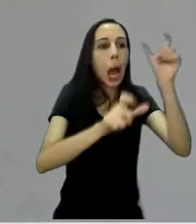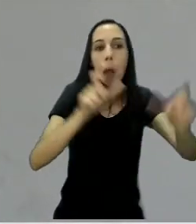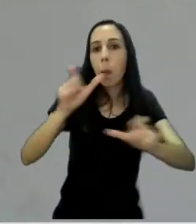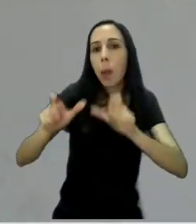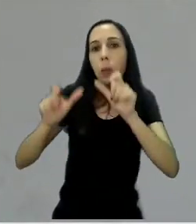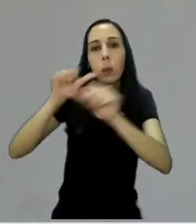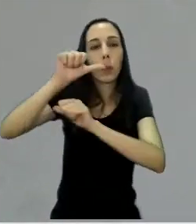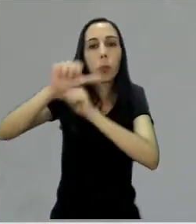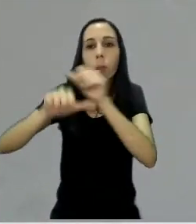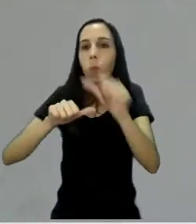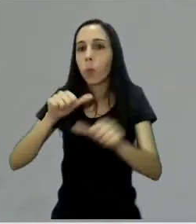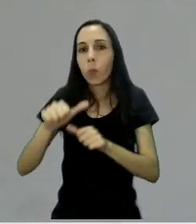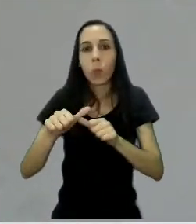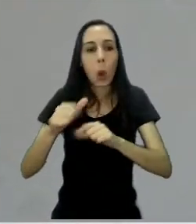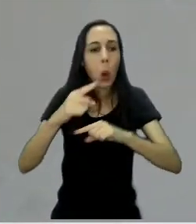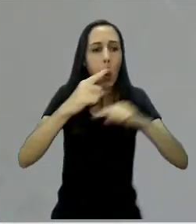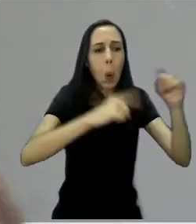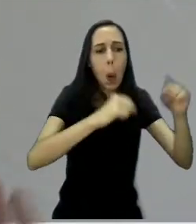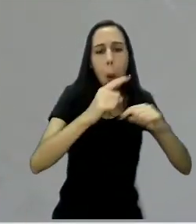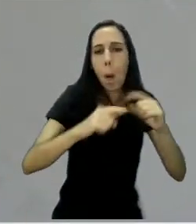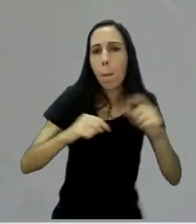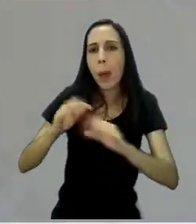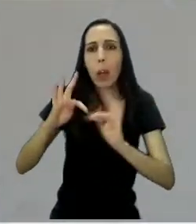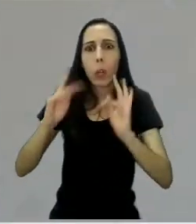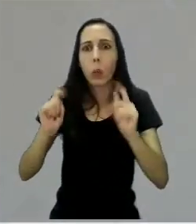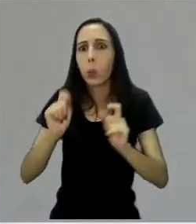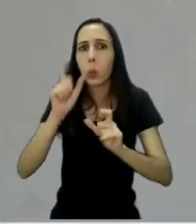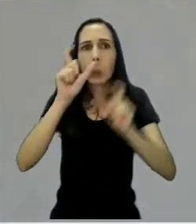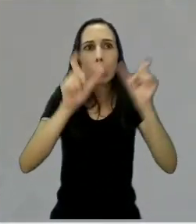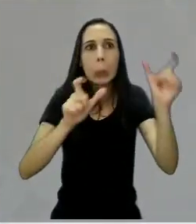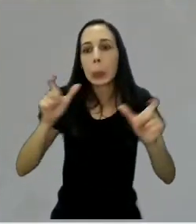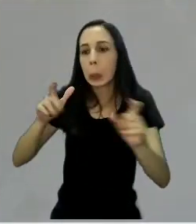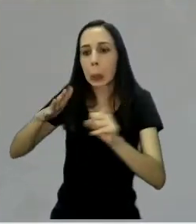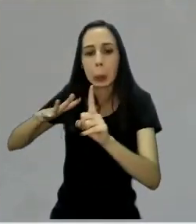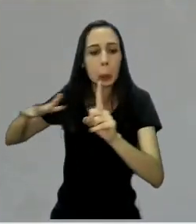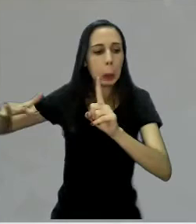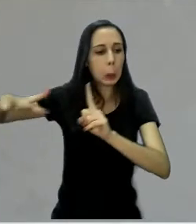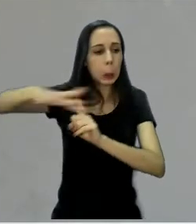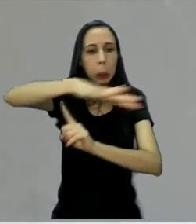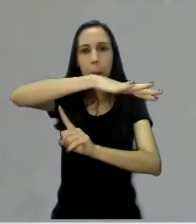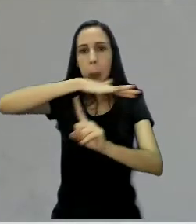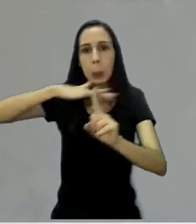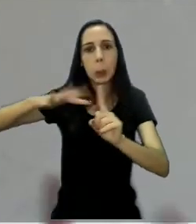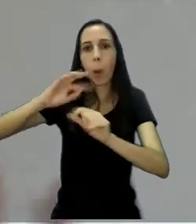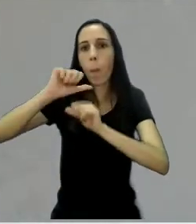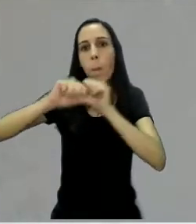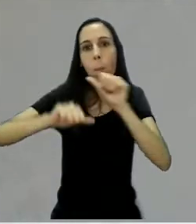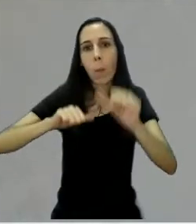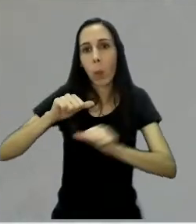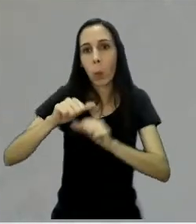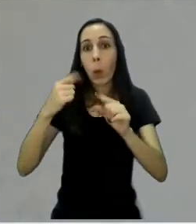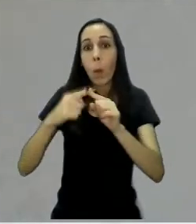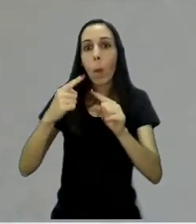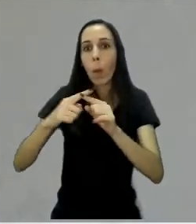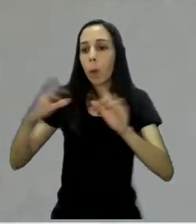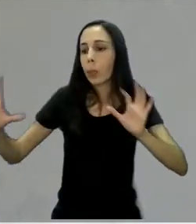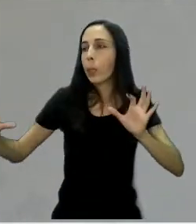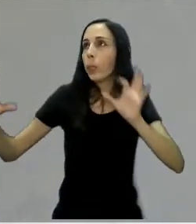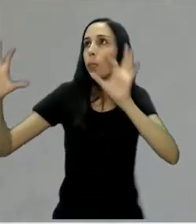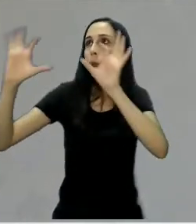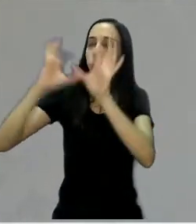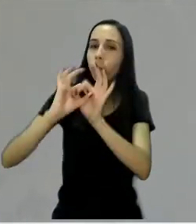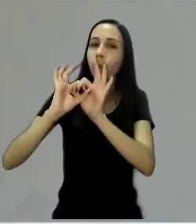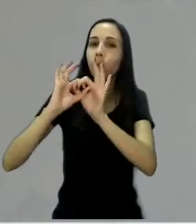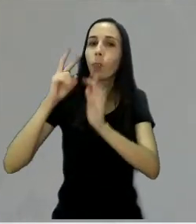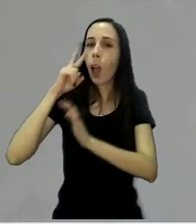nós mudamos e mudam as coisas ao nosso redor porque nós nos reconectamos com